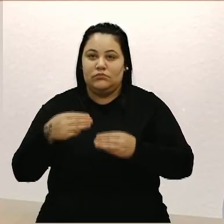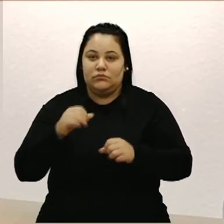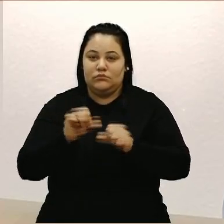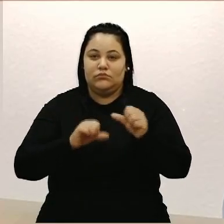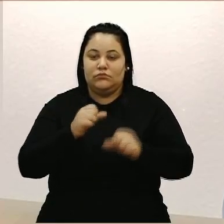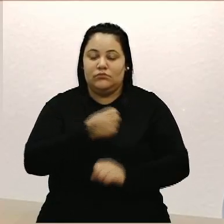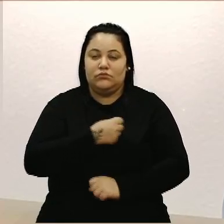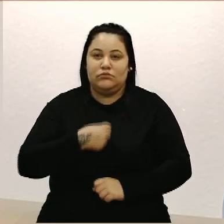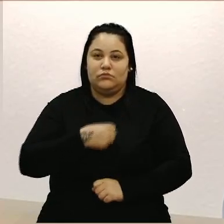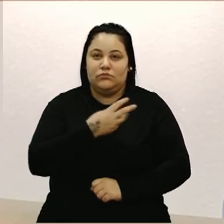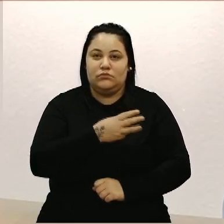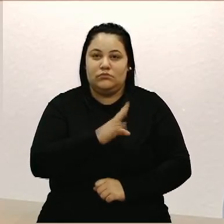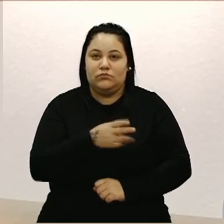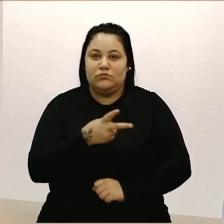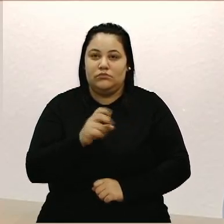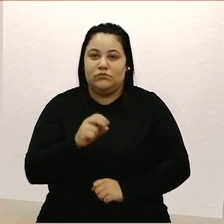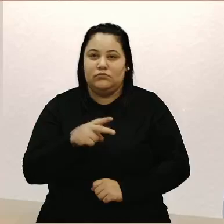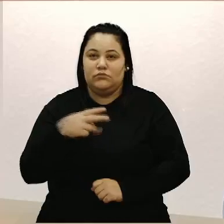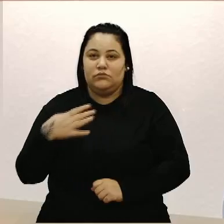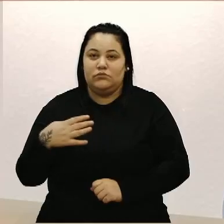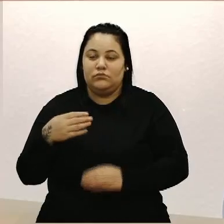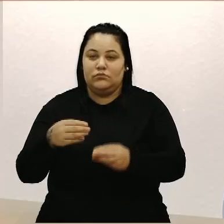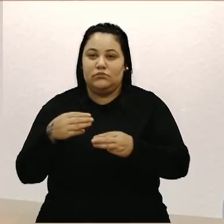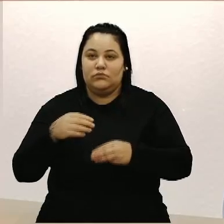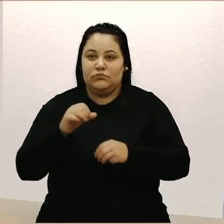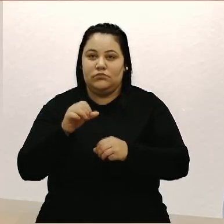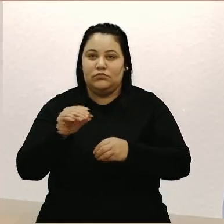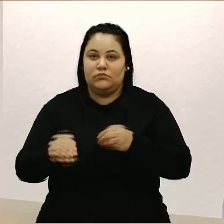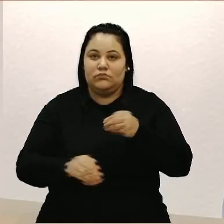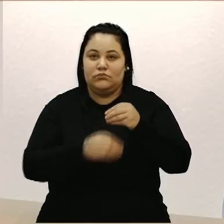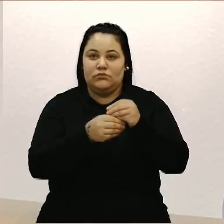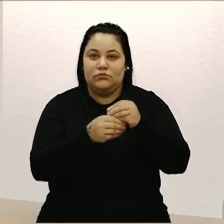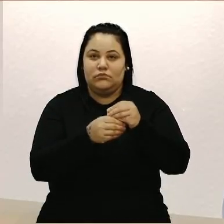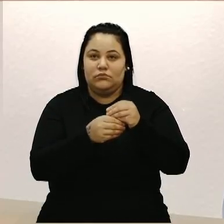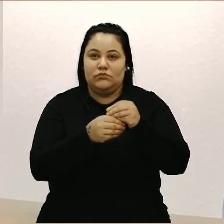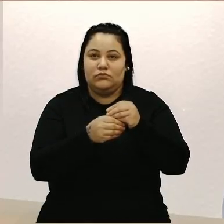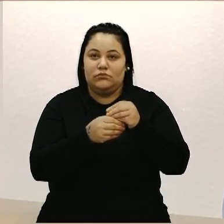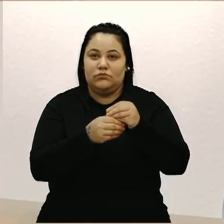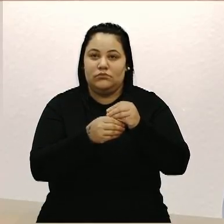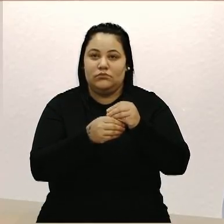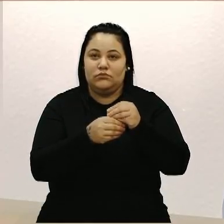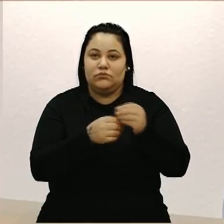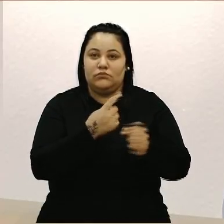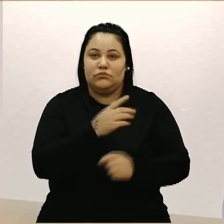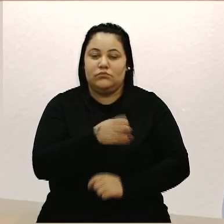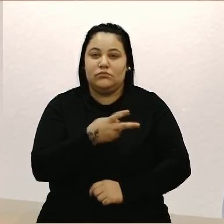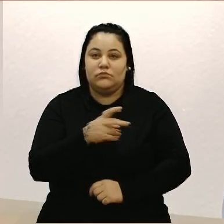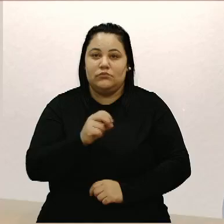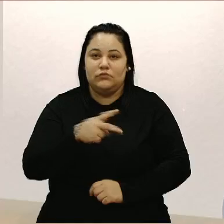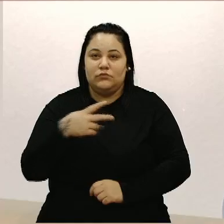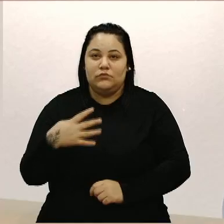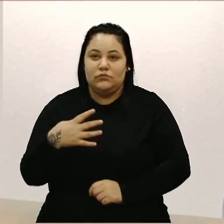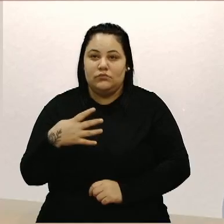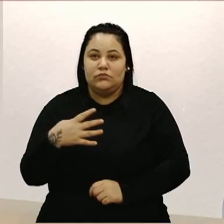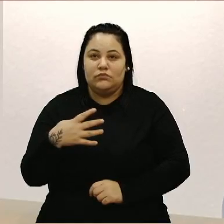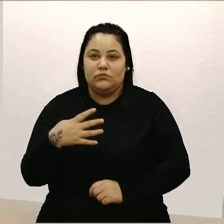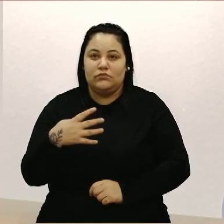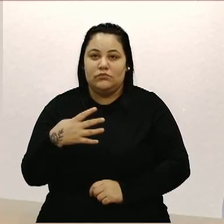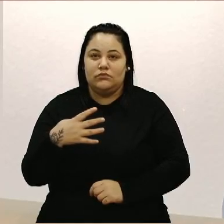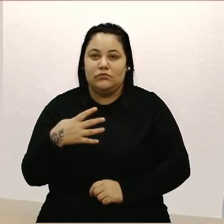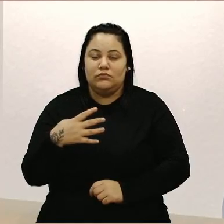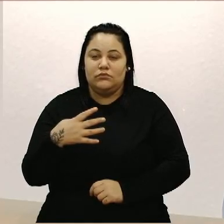número 3/2024, emenda aditiva número 1/2024.